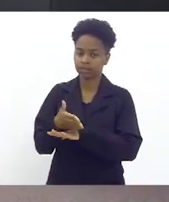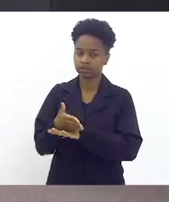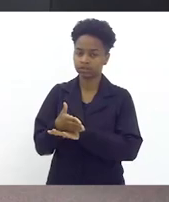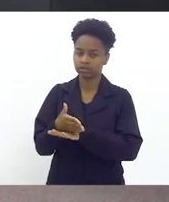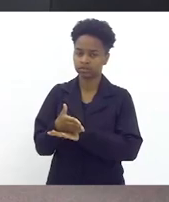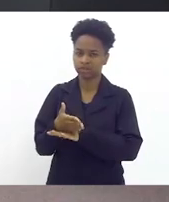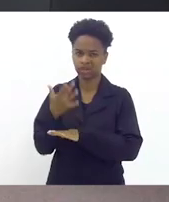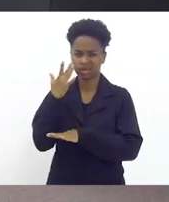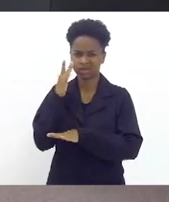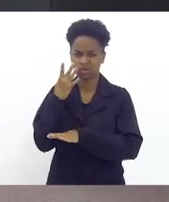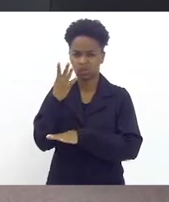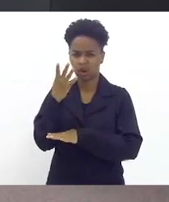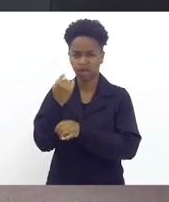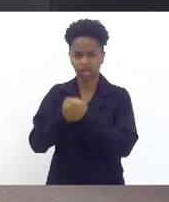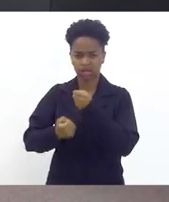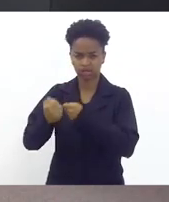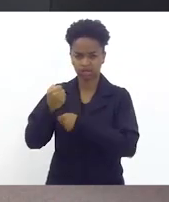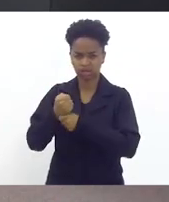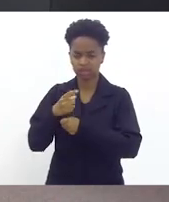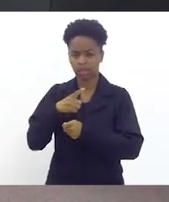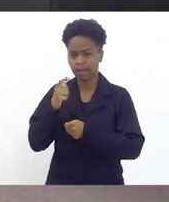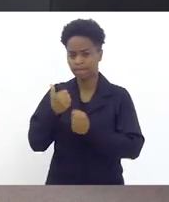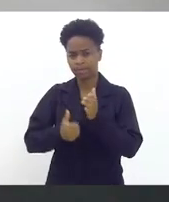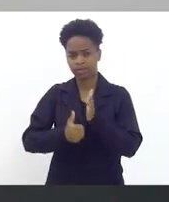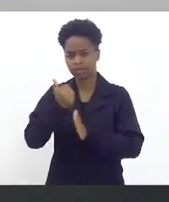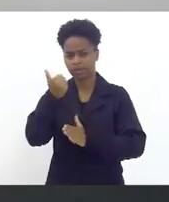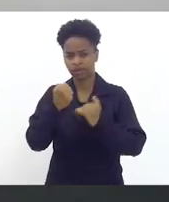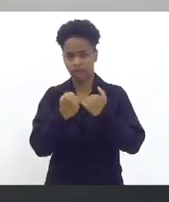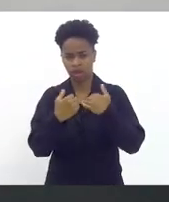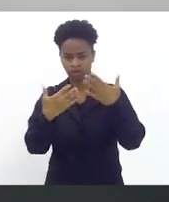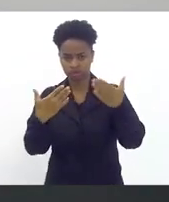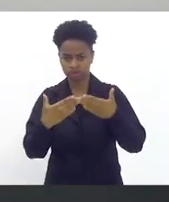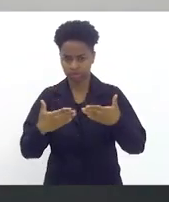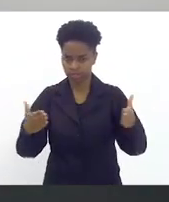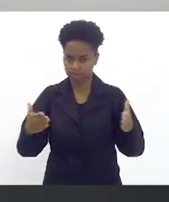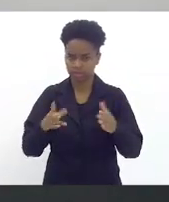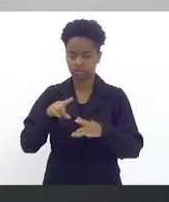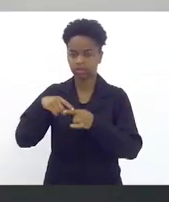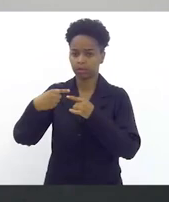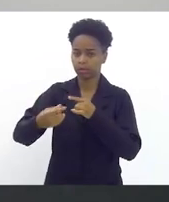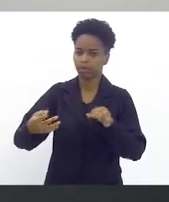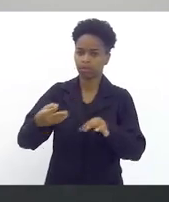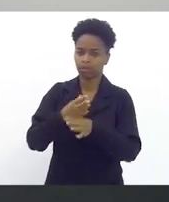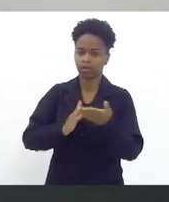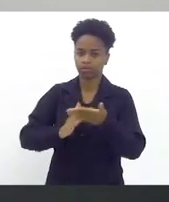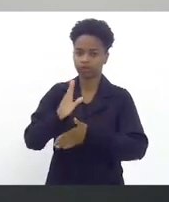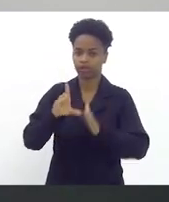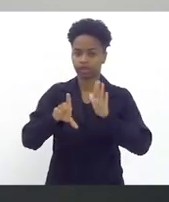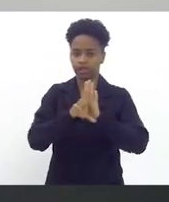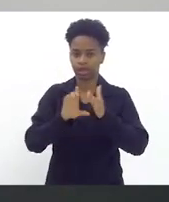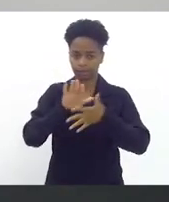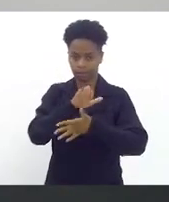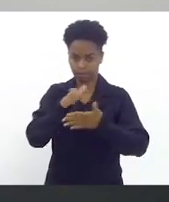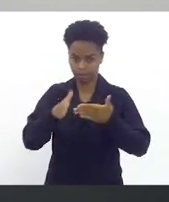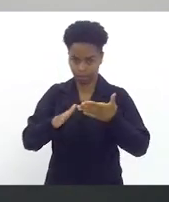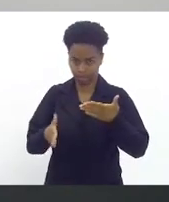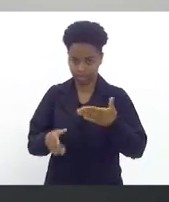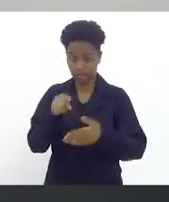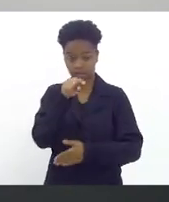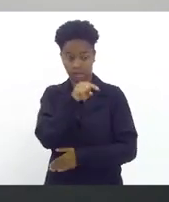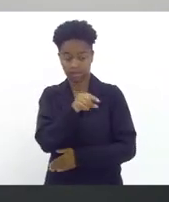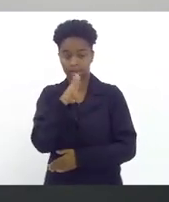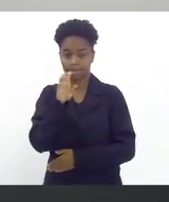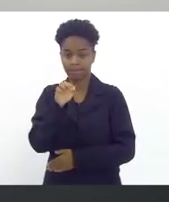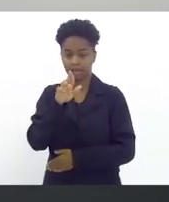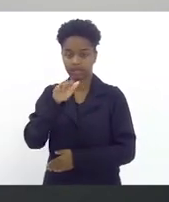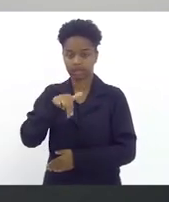quatro anos atrás logo que a gente fez a primeira audiência logo depois da aprovação da Lei da Mata Atlântica o Bernardo e